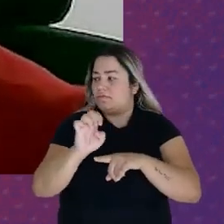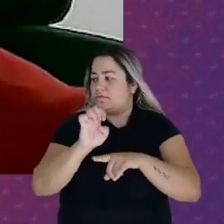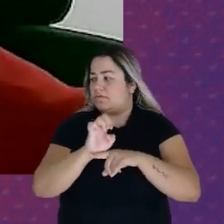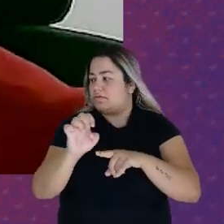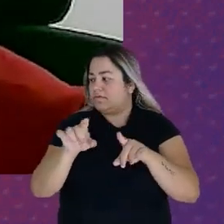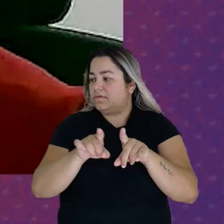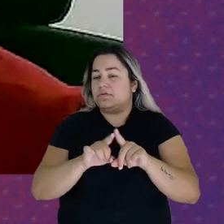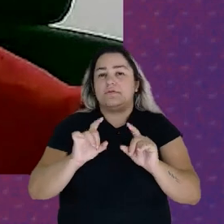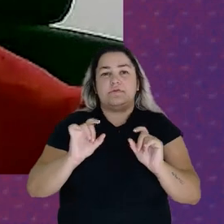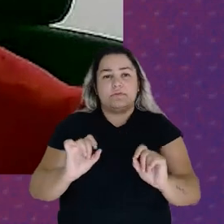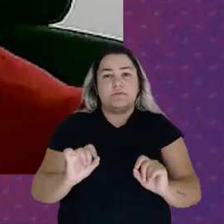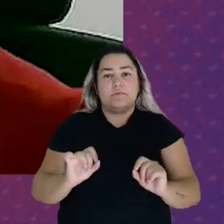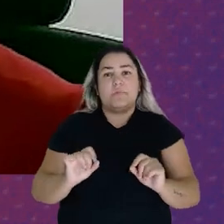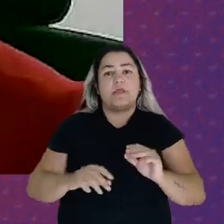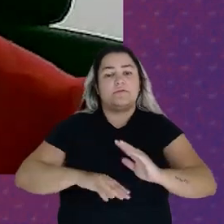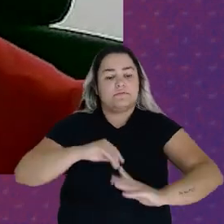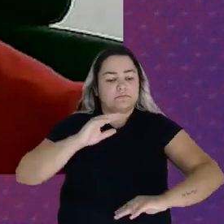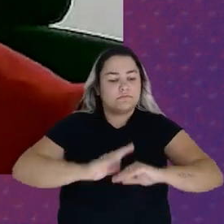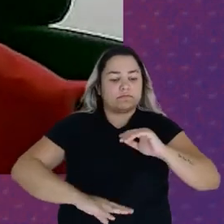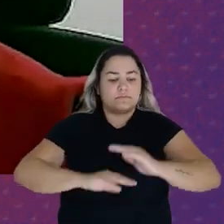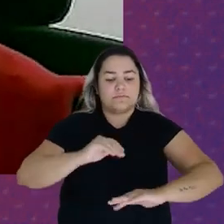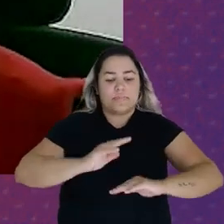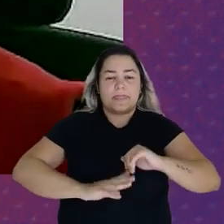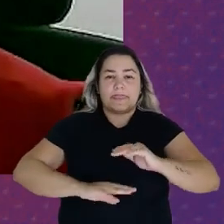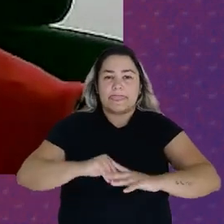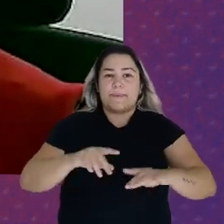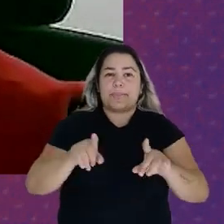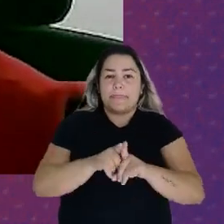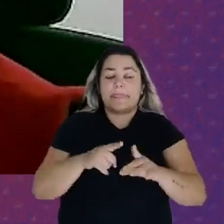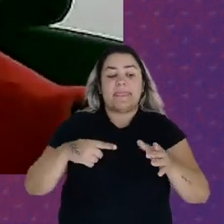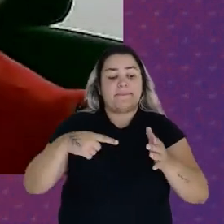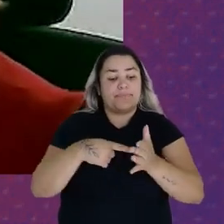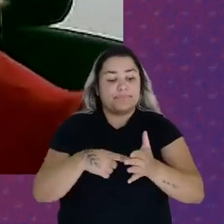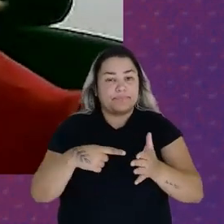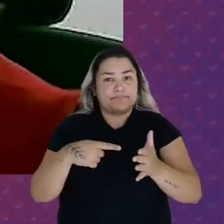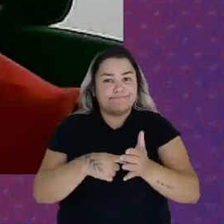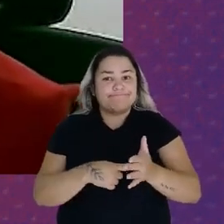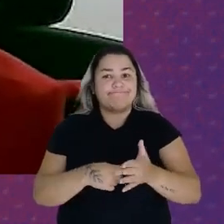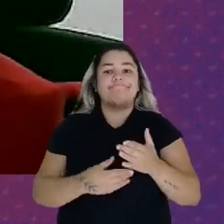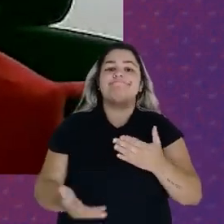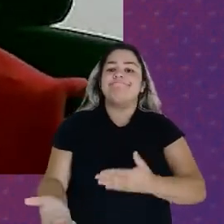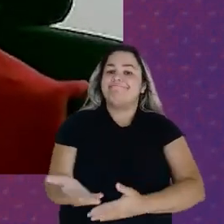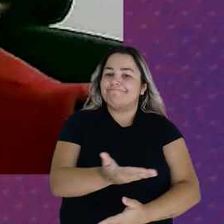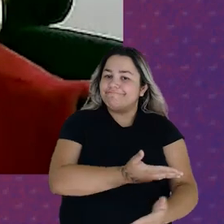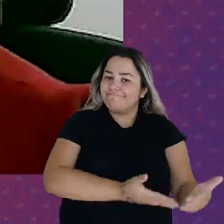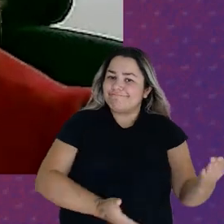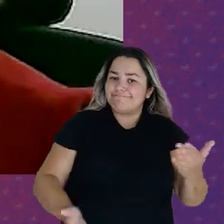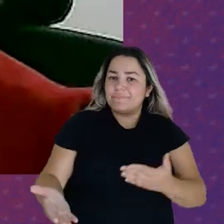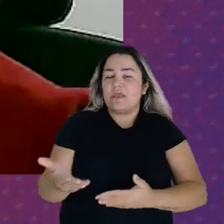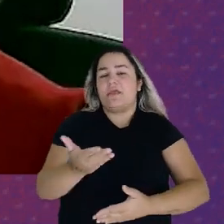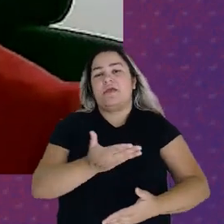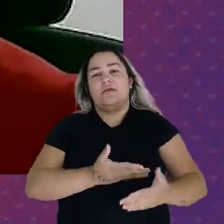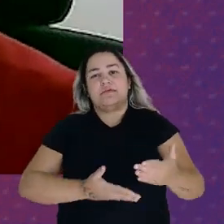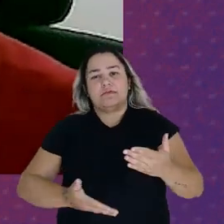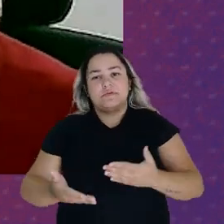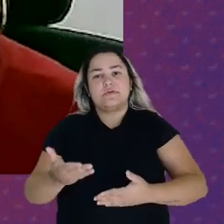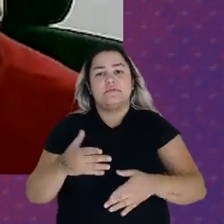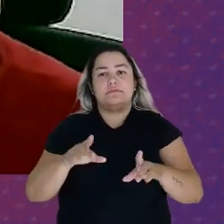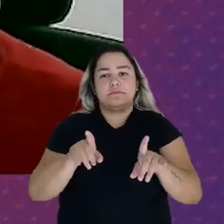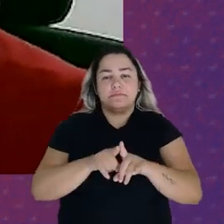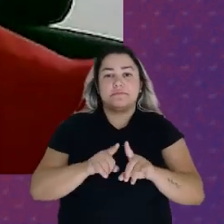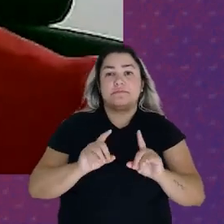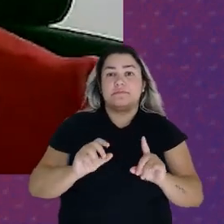essa situação que, por eu denunciar uma situação que envolvia atos antidemocráticos